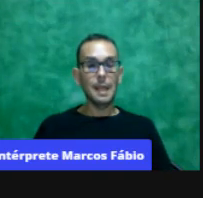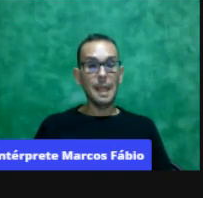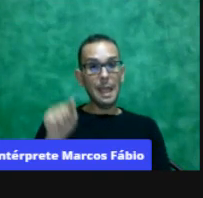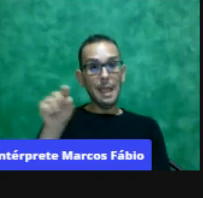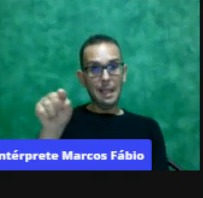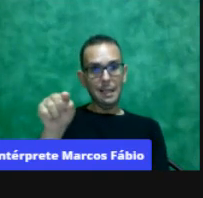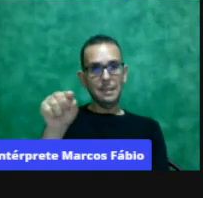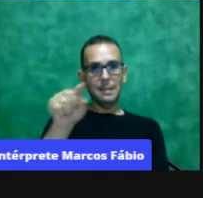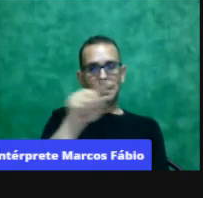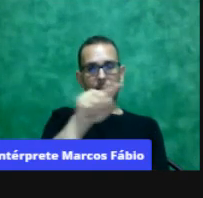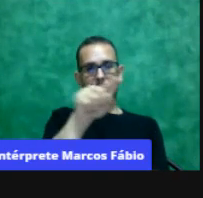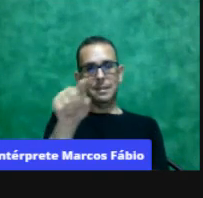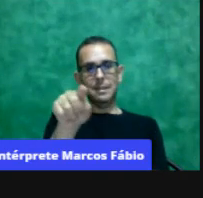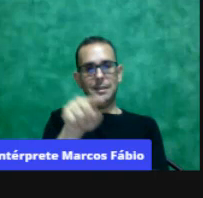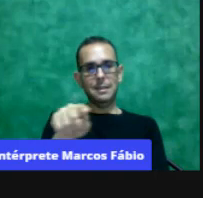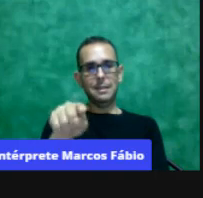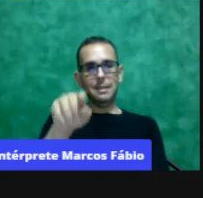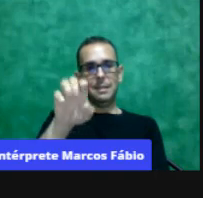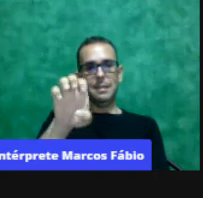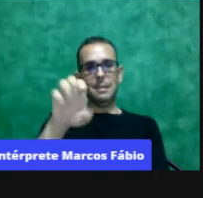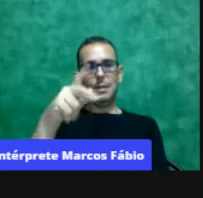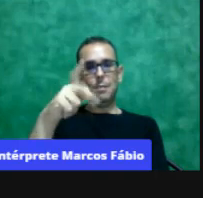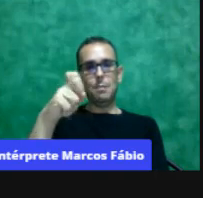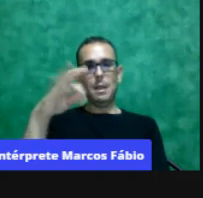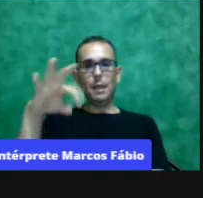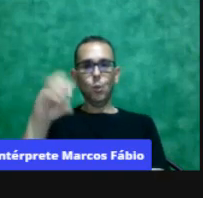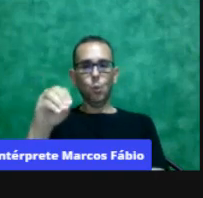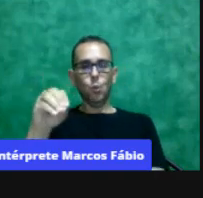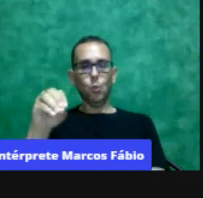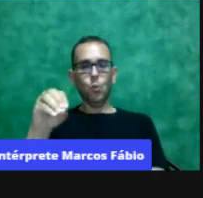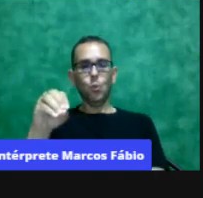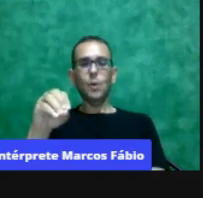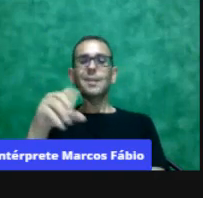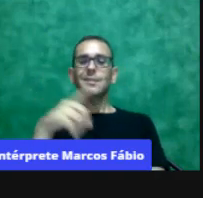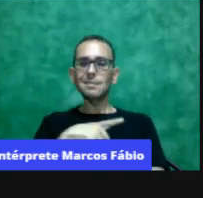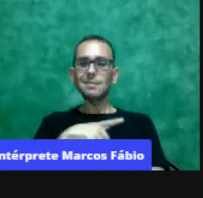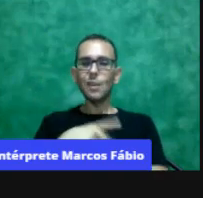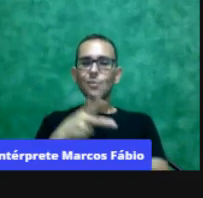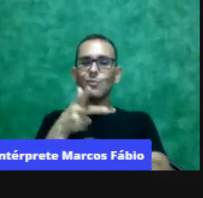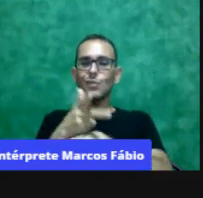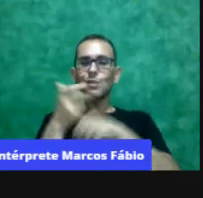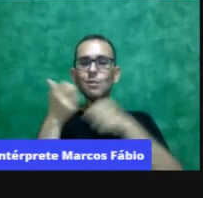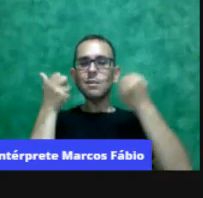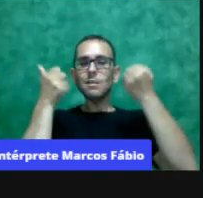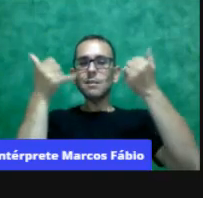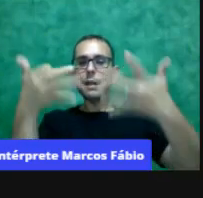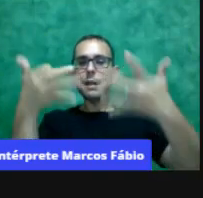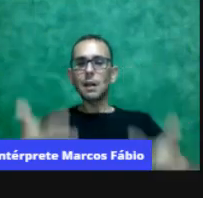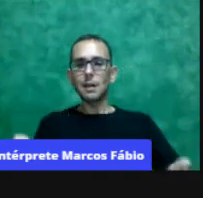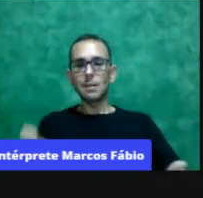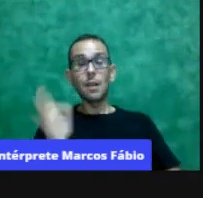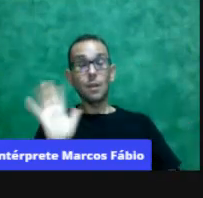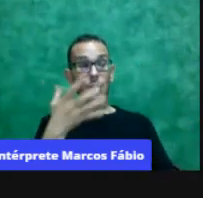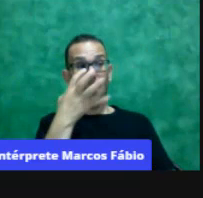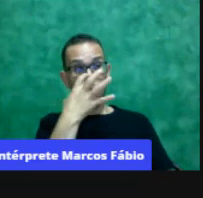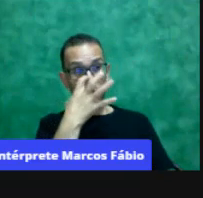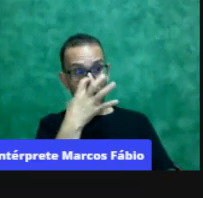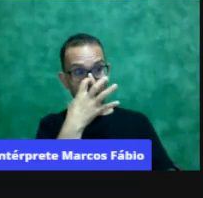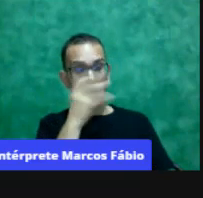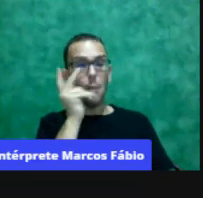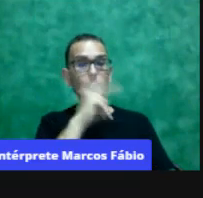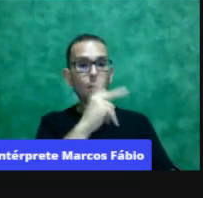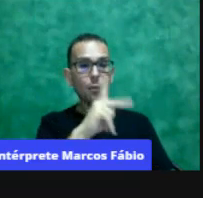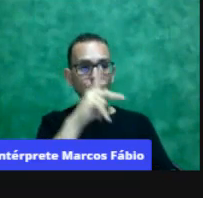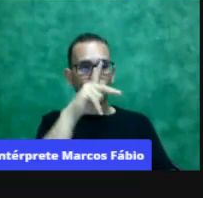Esse daqui também é muito interessante. Tem um tutorial que mostrou que a pessoa... E eu já vi professores da